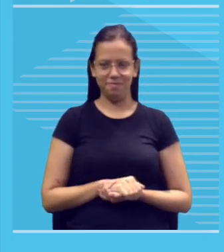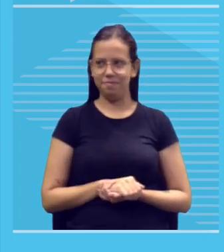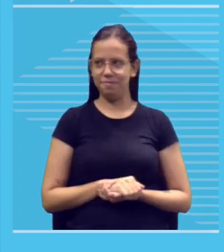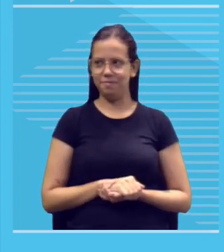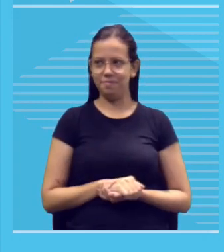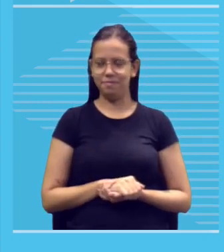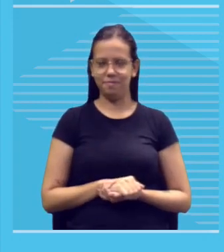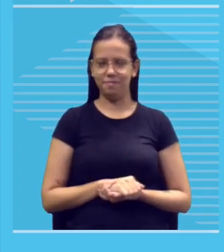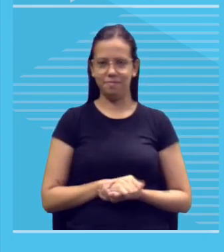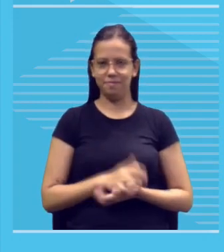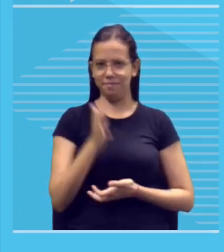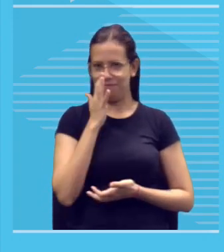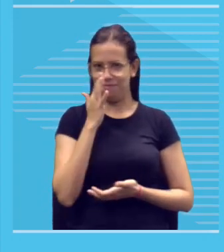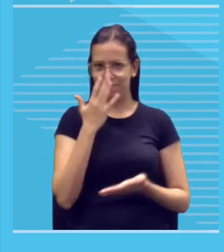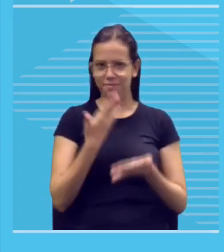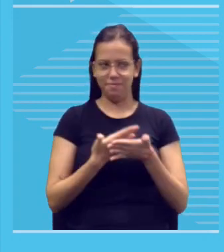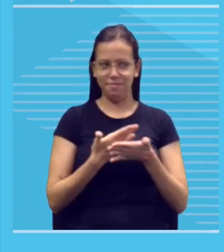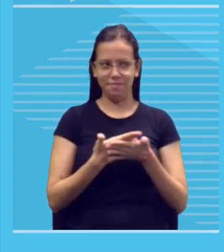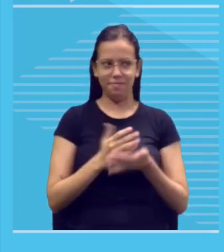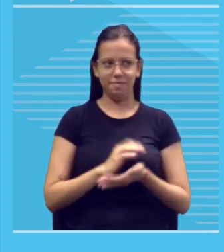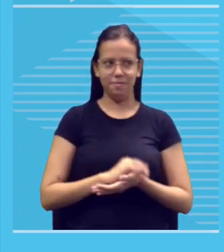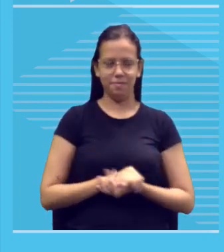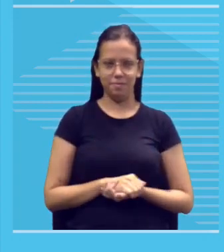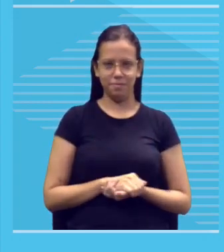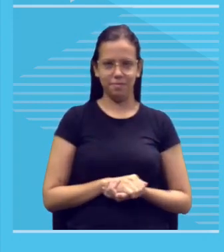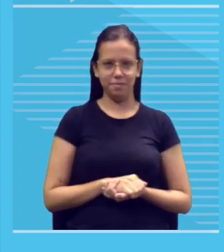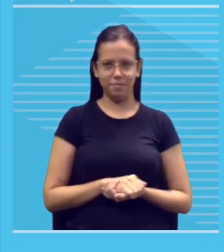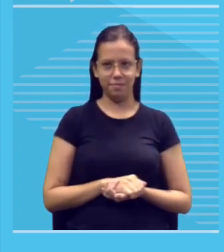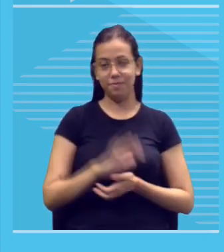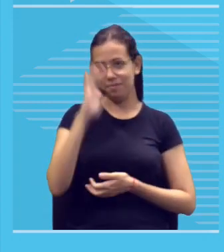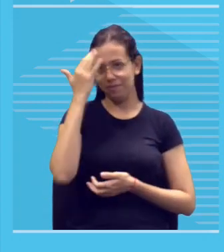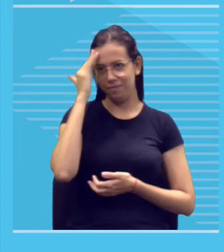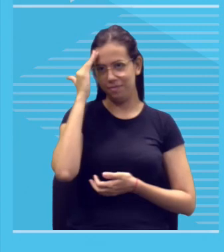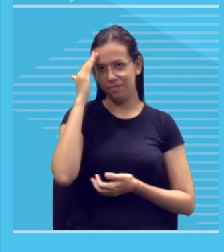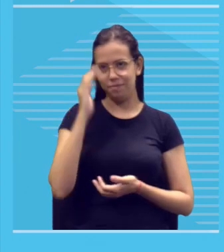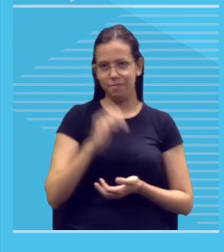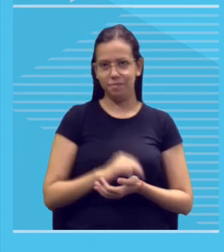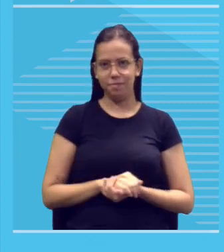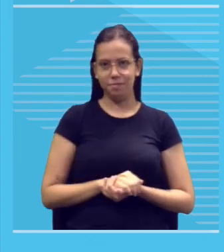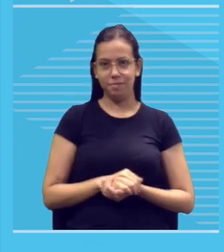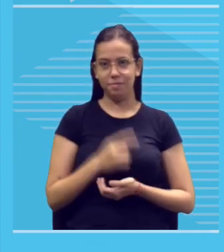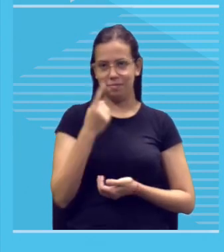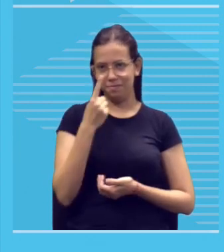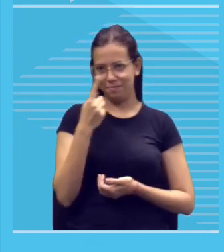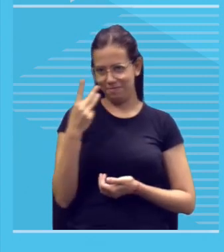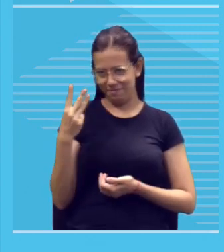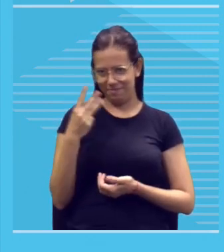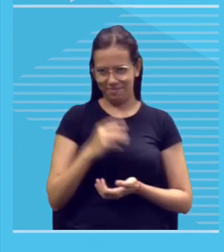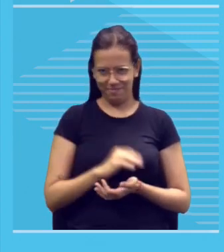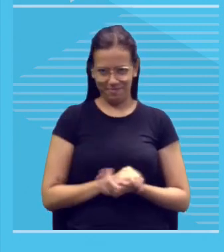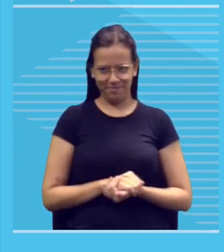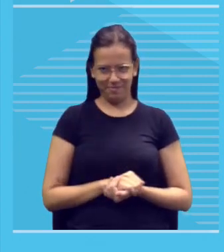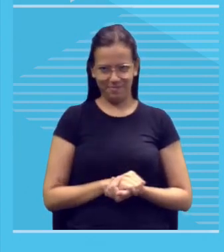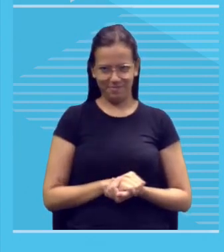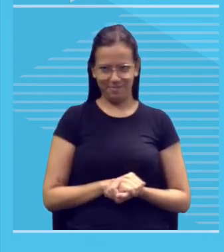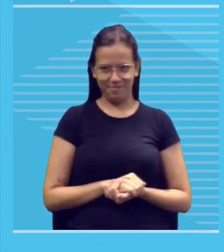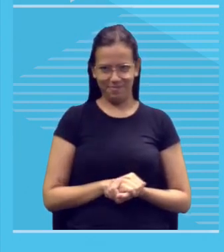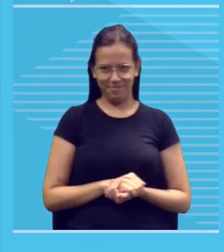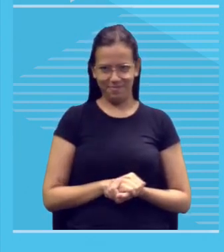acompanhando a nossa aula entenderam o nosso raciocínio respondi de duas maneiras tá